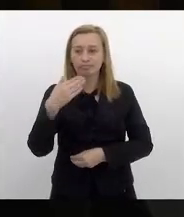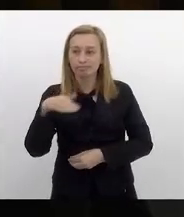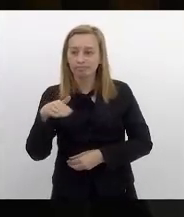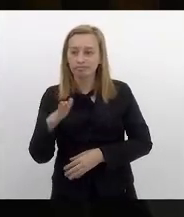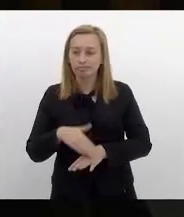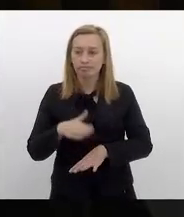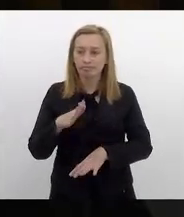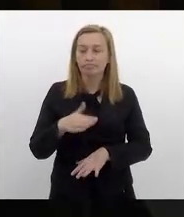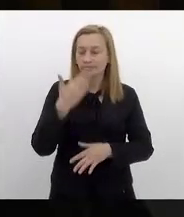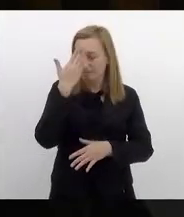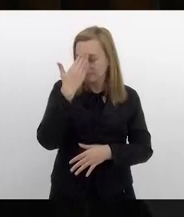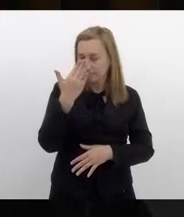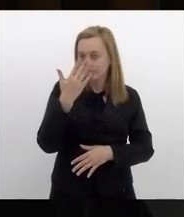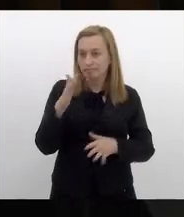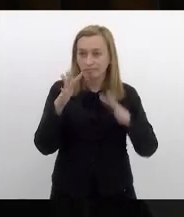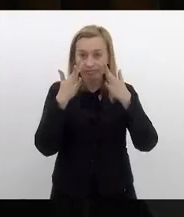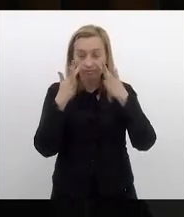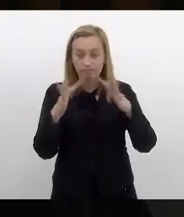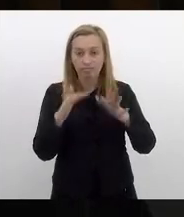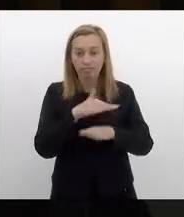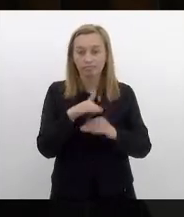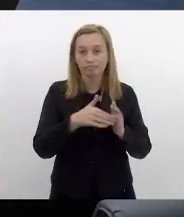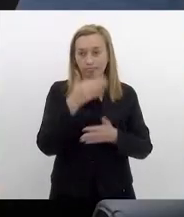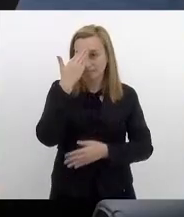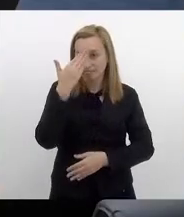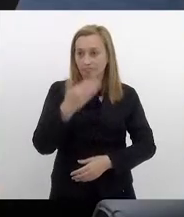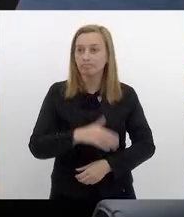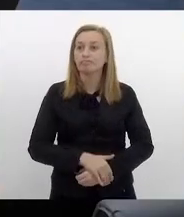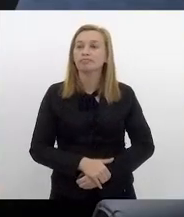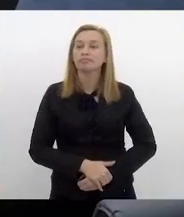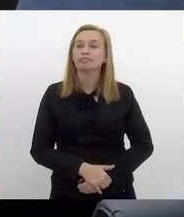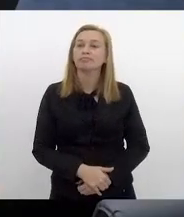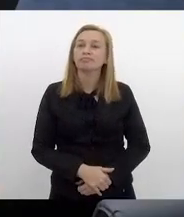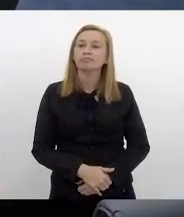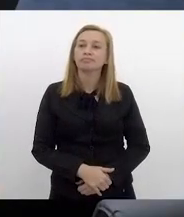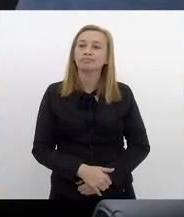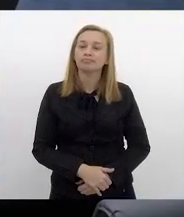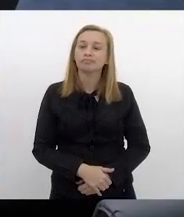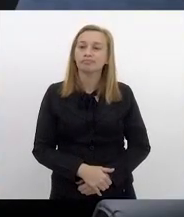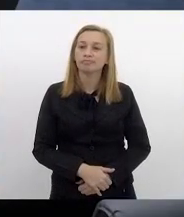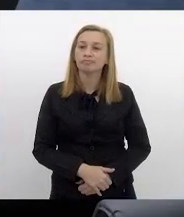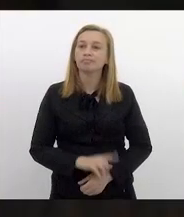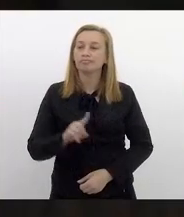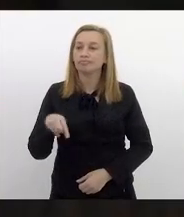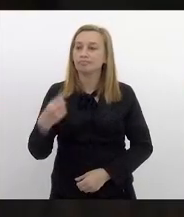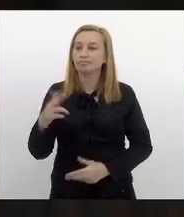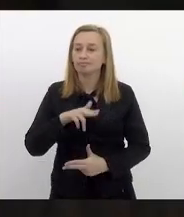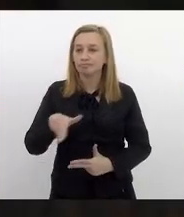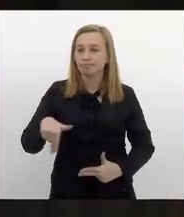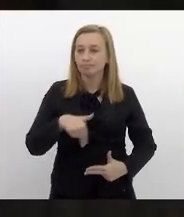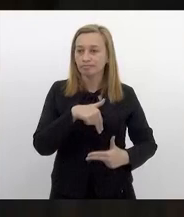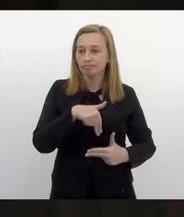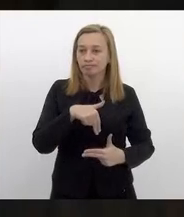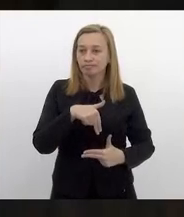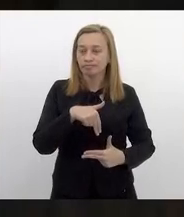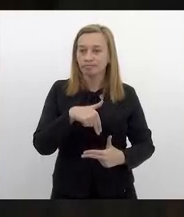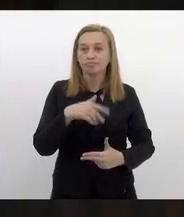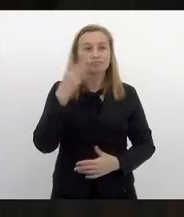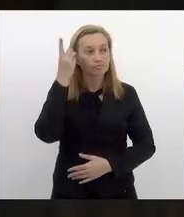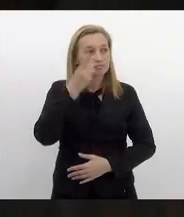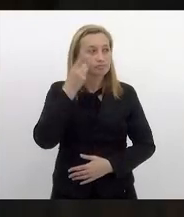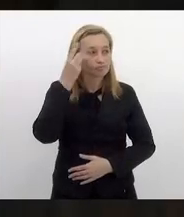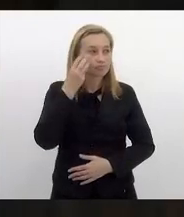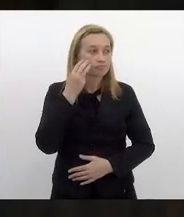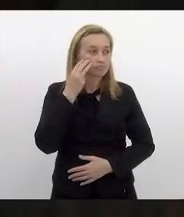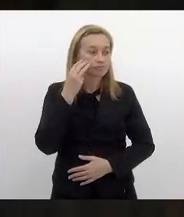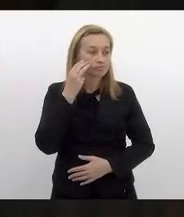mais, e agradeço a atenção de todos. Muito obrigado. 1 minuto e meio, agora vou estar na minha conta. Próximo orador inscrito é o nobre deputado